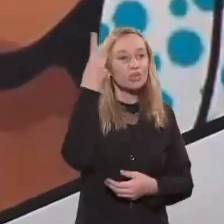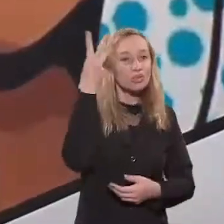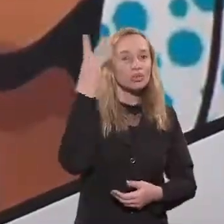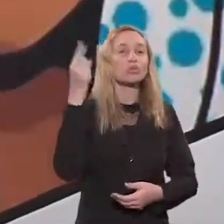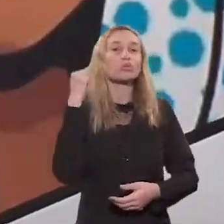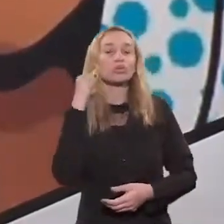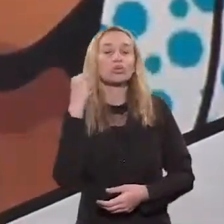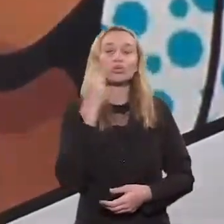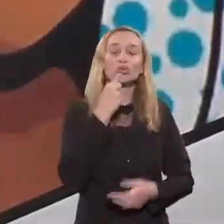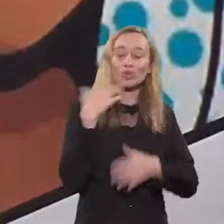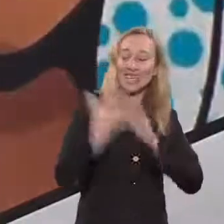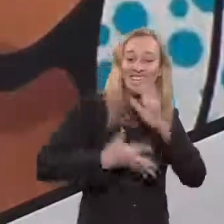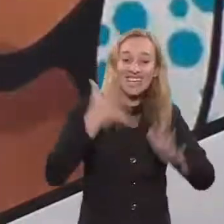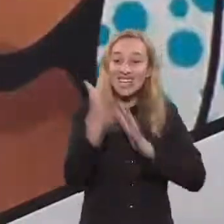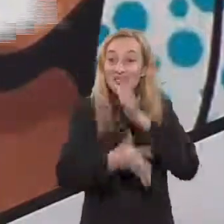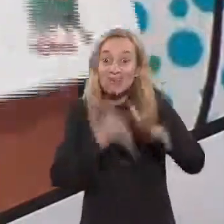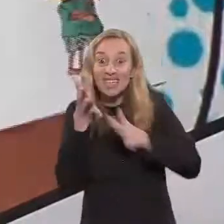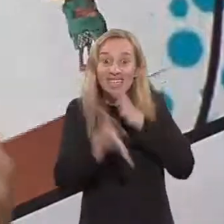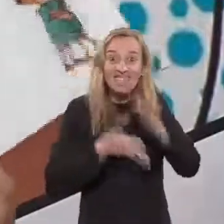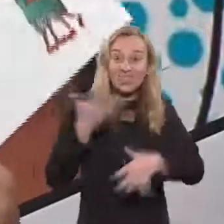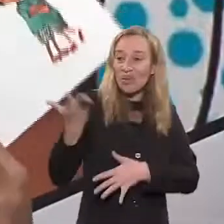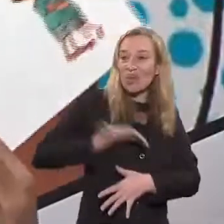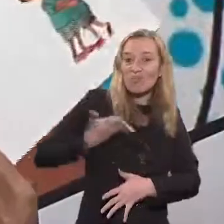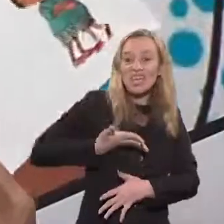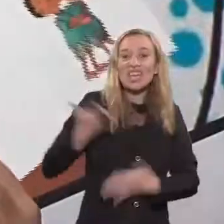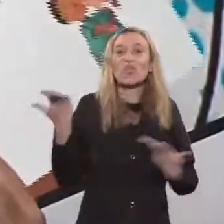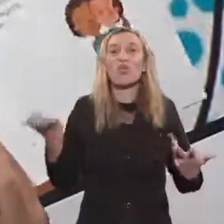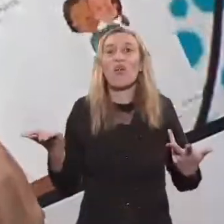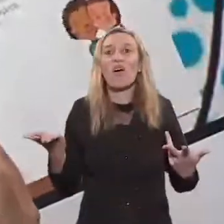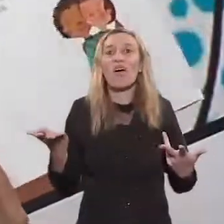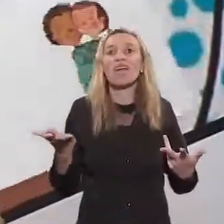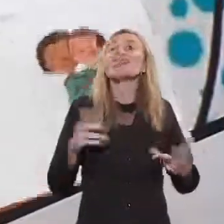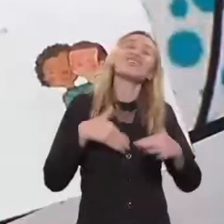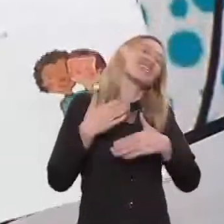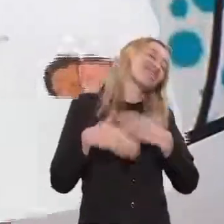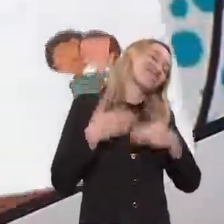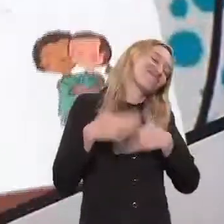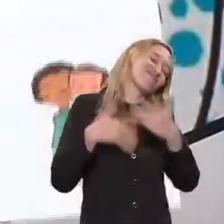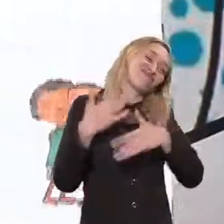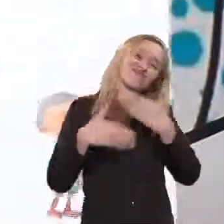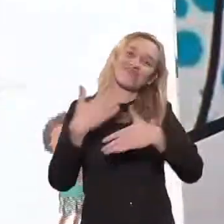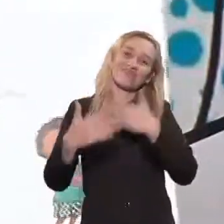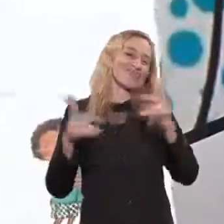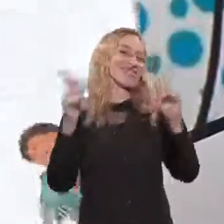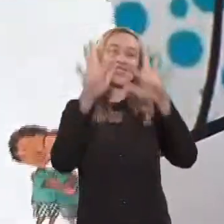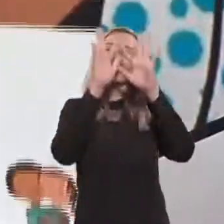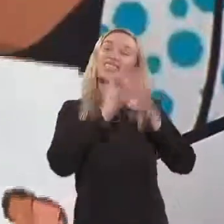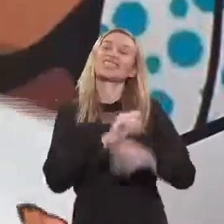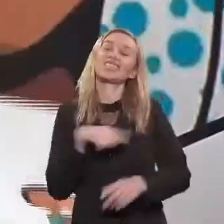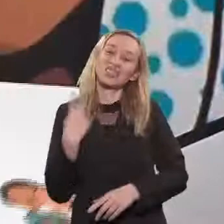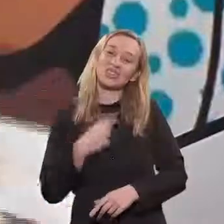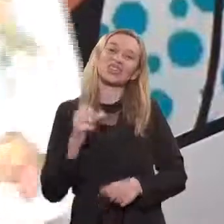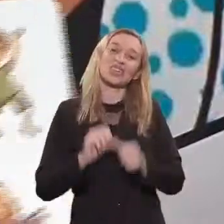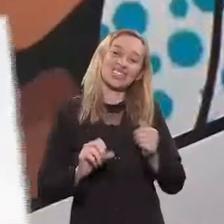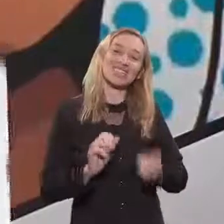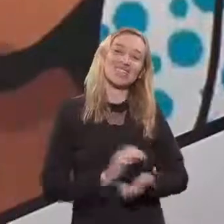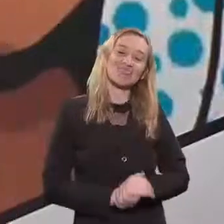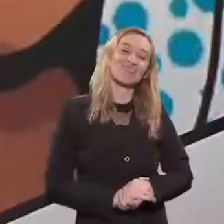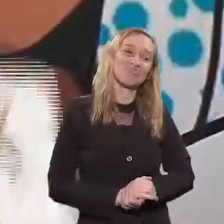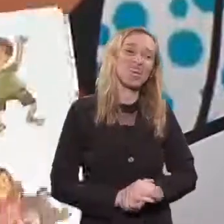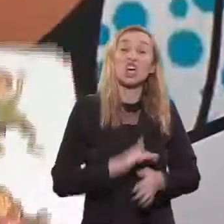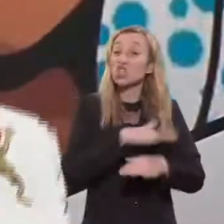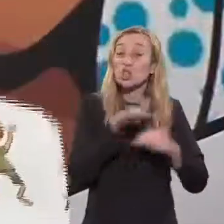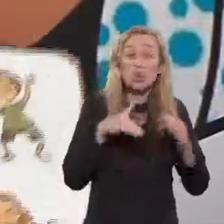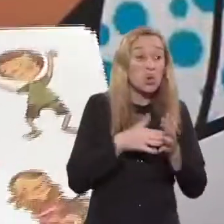tem criança autista, tem criança surda falando em libras com o coleguinha. E por aí é que a gente faz a